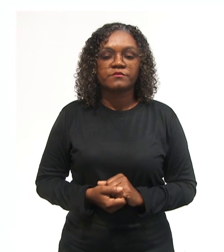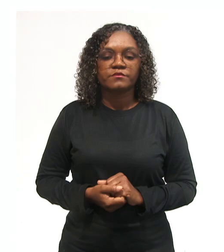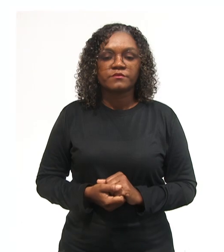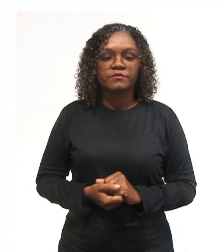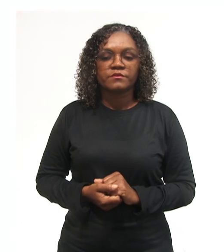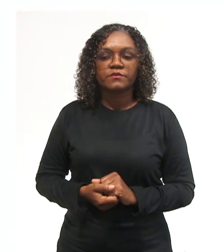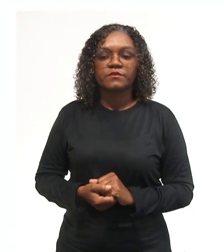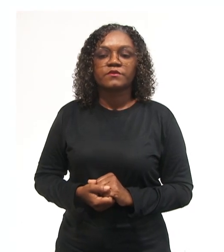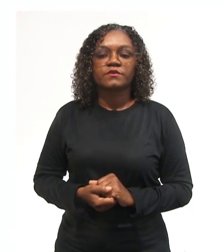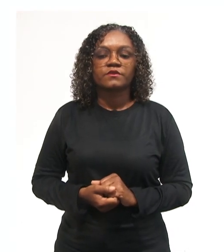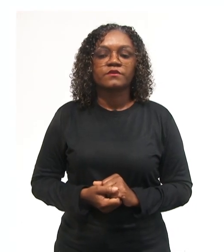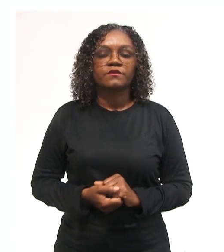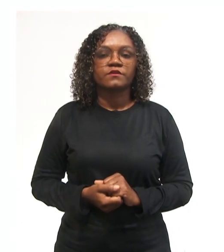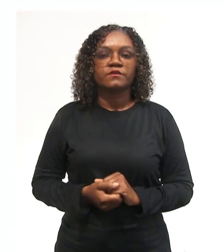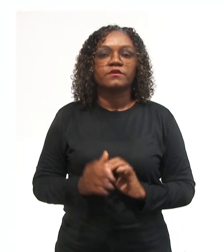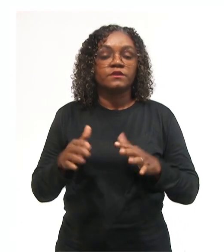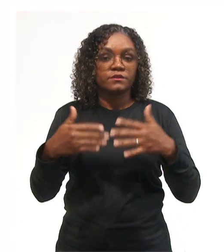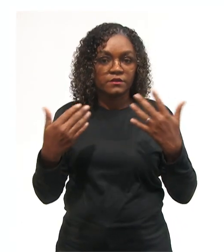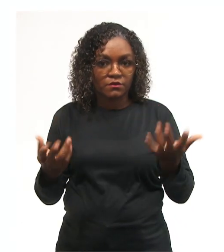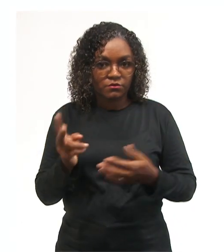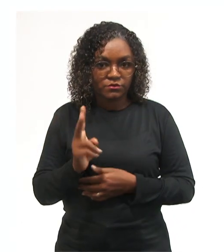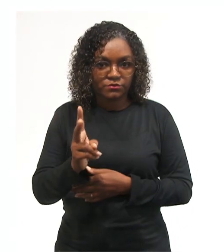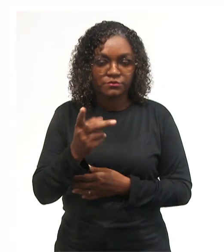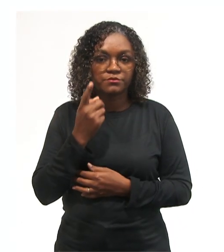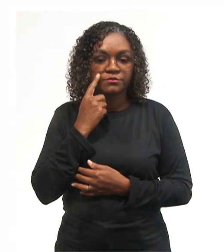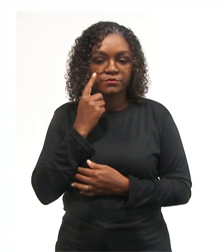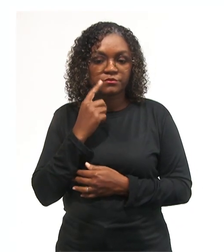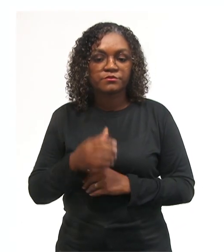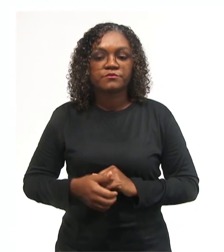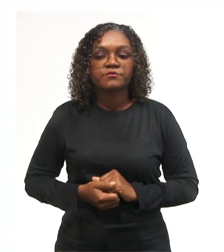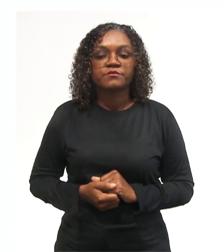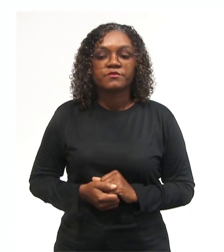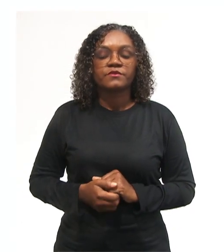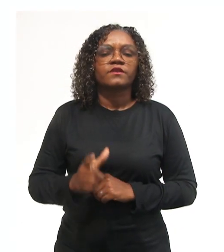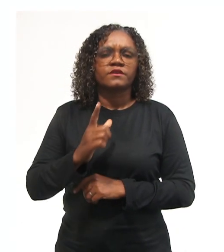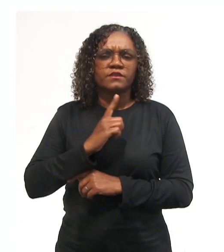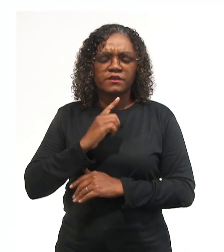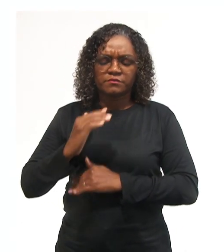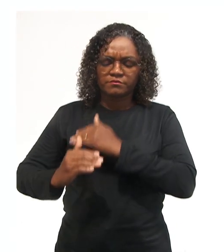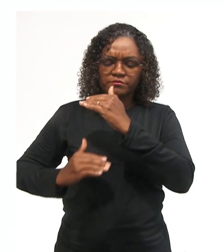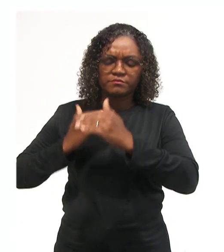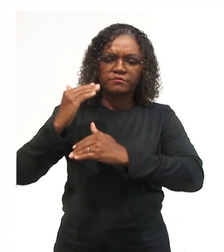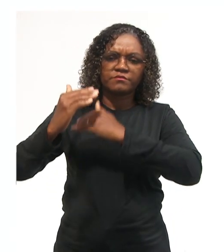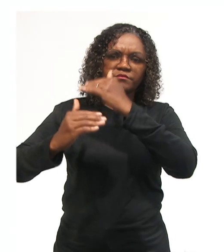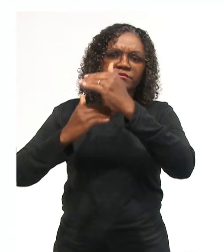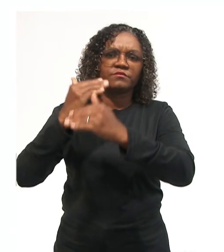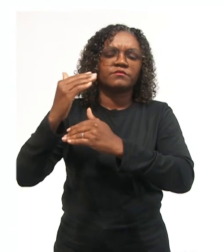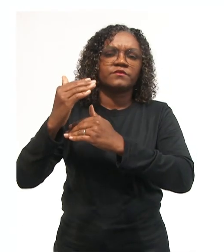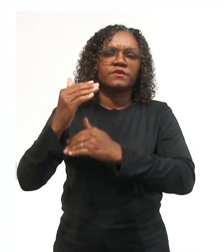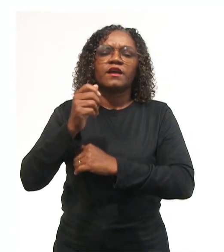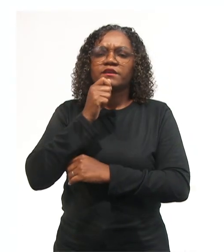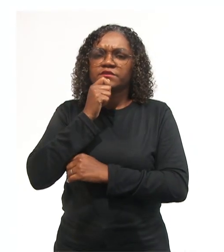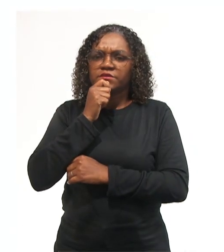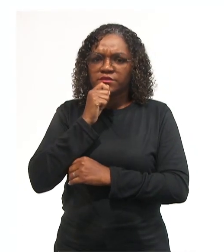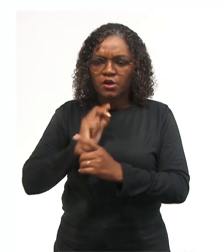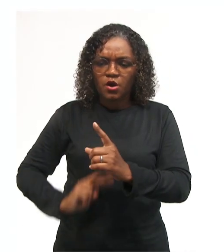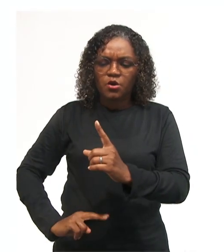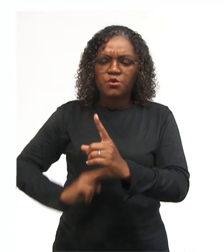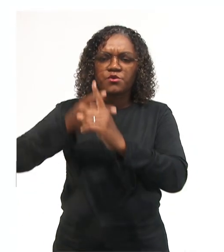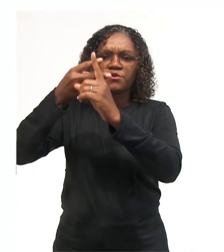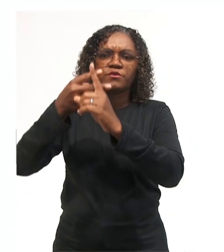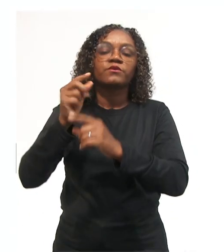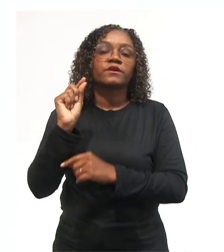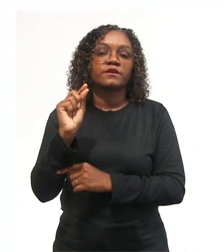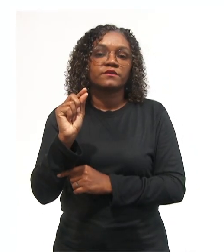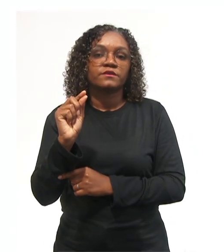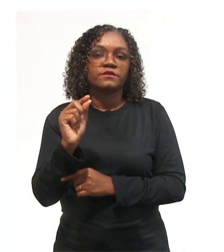Como eu estou falando aqui, continuando, há uma tendência, gente, histórica de crescimento dos gastos públicos. E isso pode